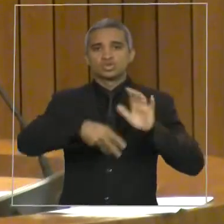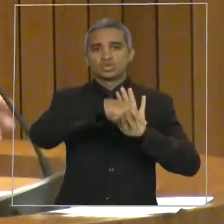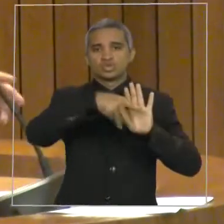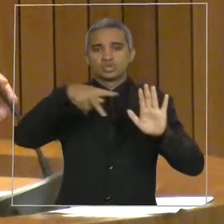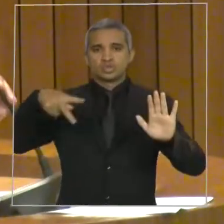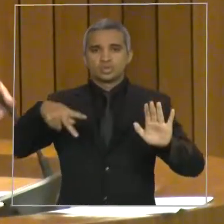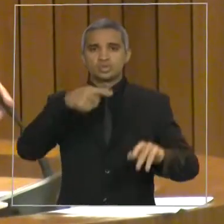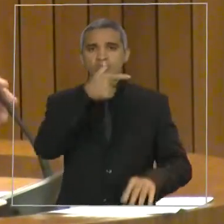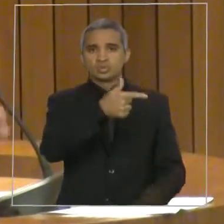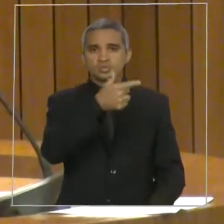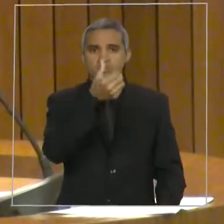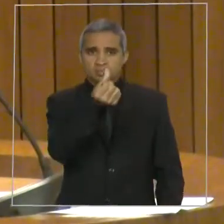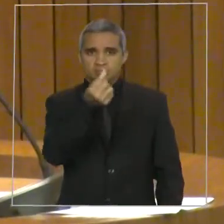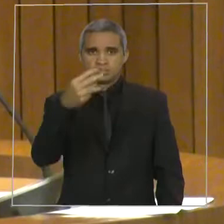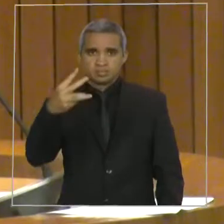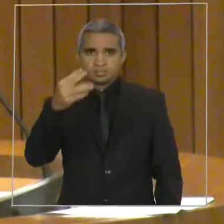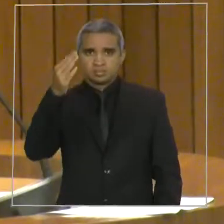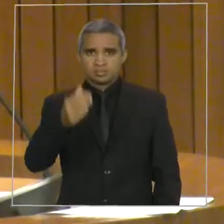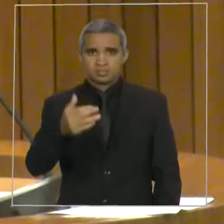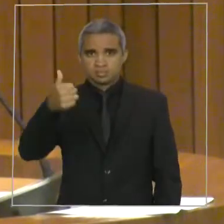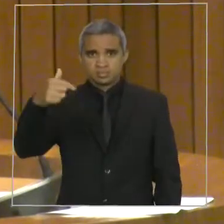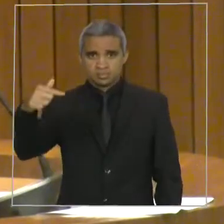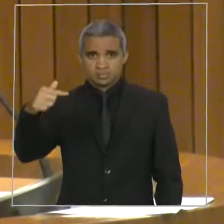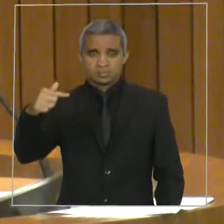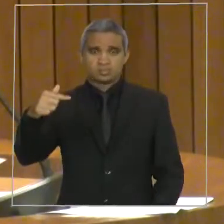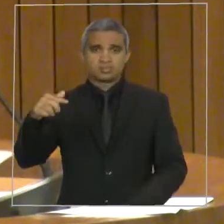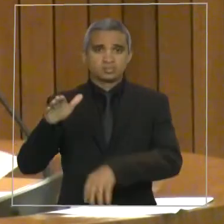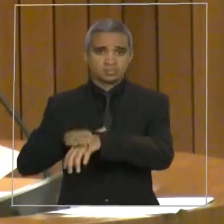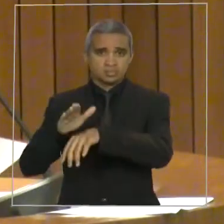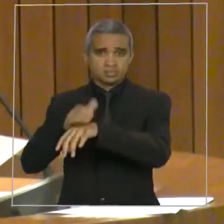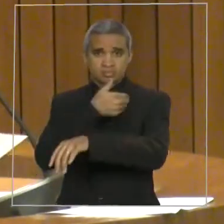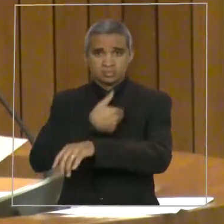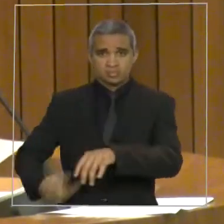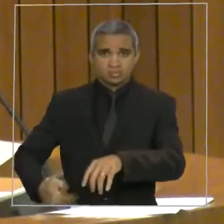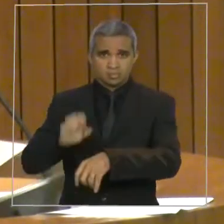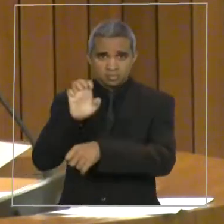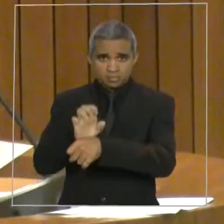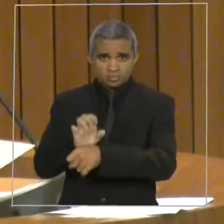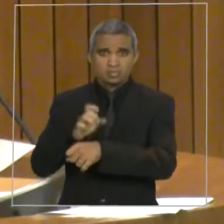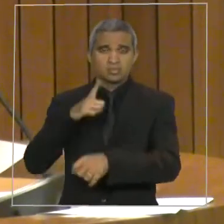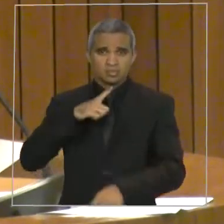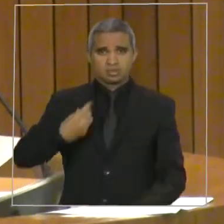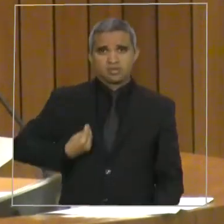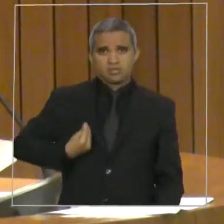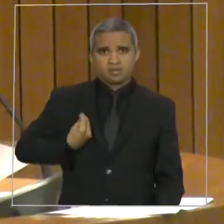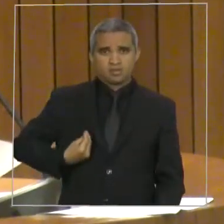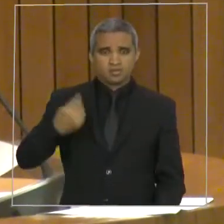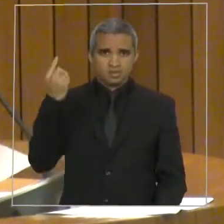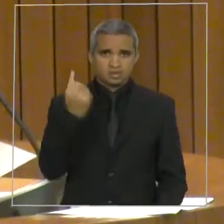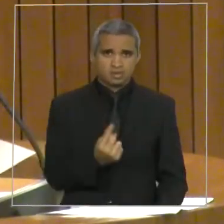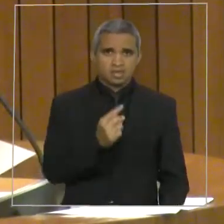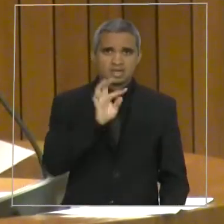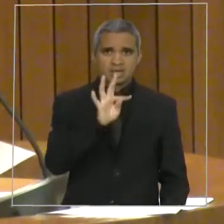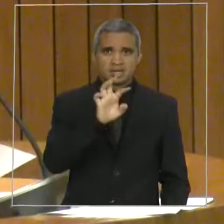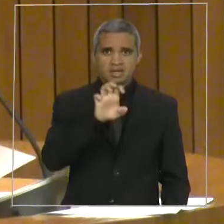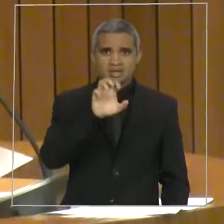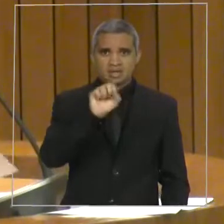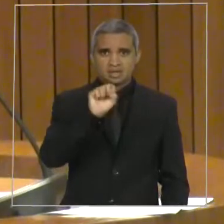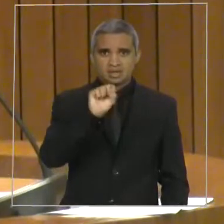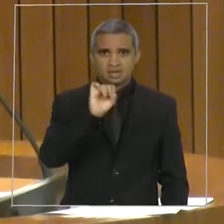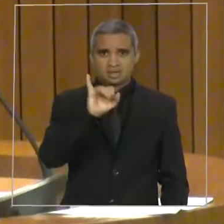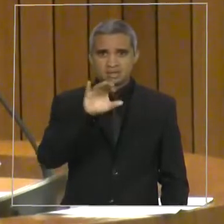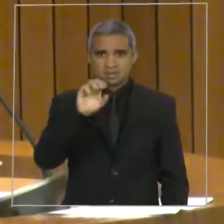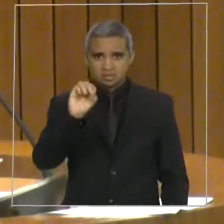263/2017 do Governo do Estado. Lá estiveram presentes o senhor Técio Dominici, presidente da Associação dos Cronistas e